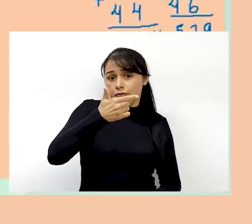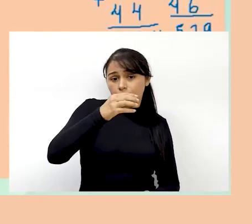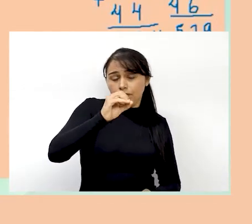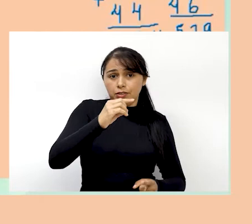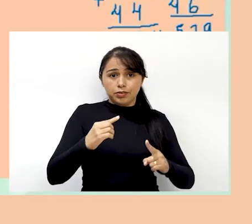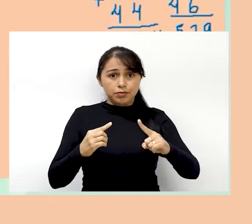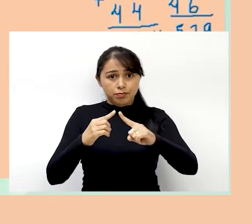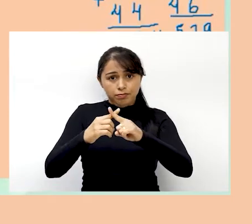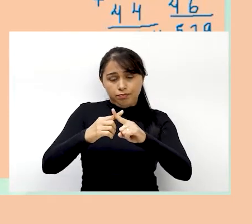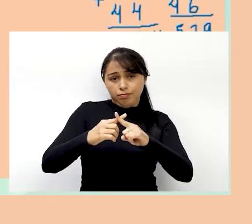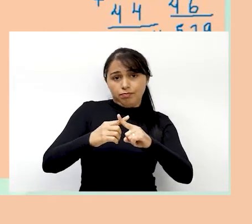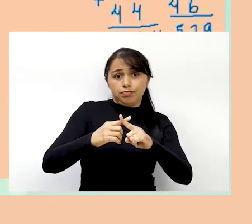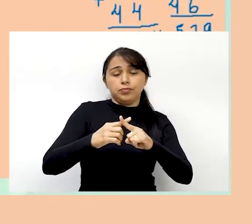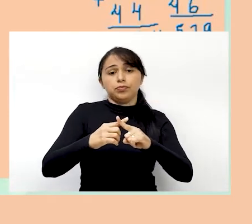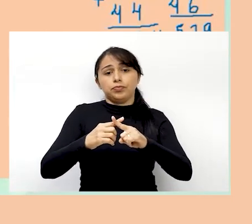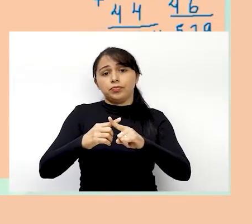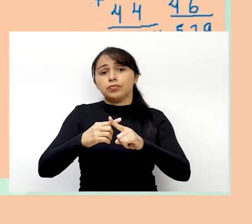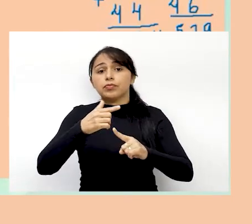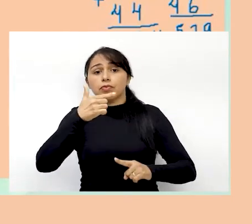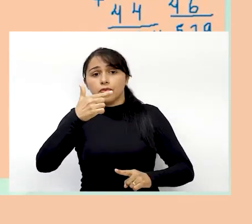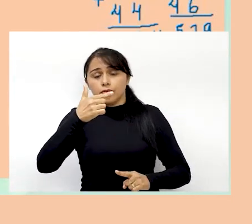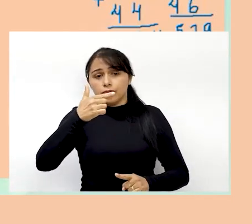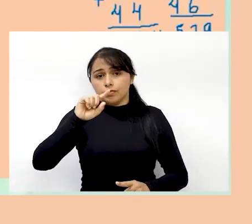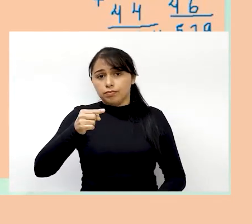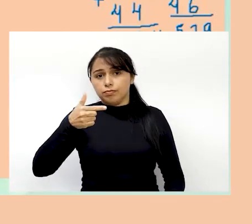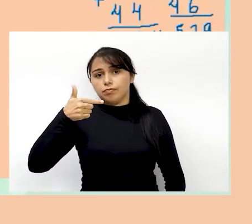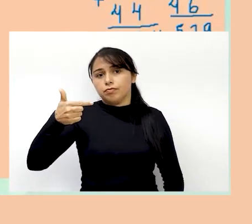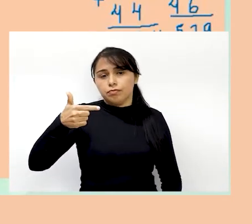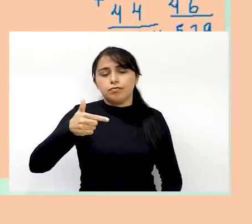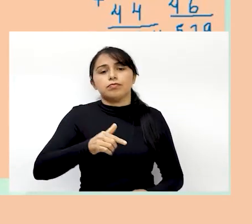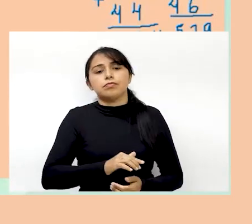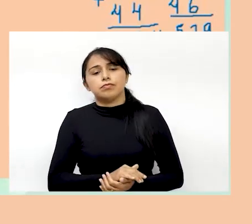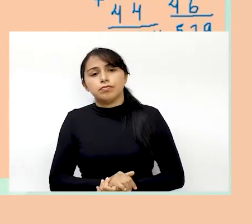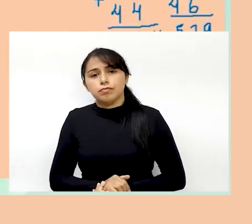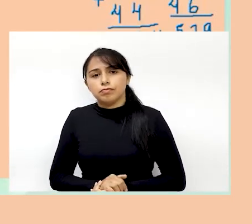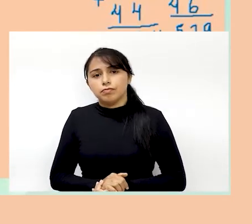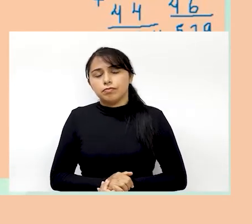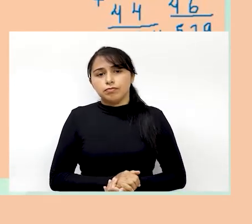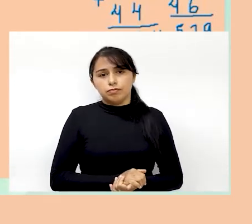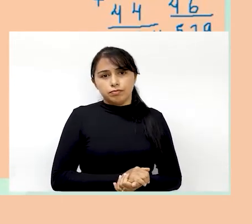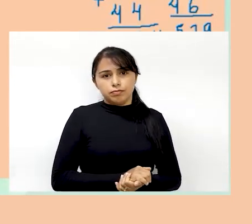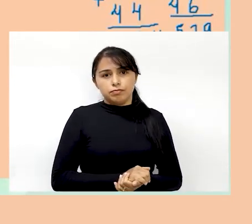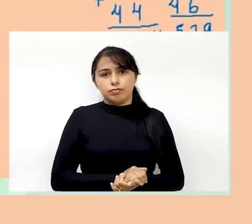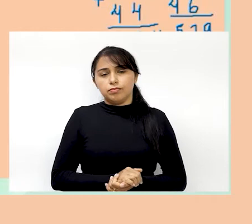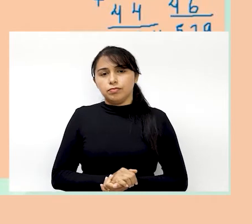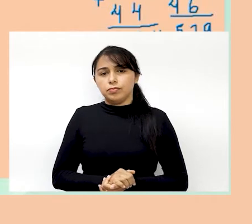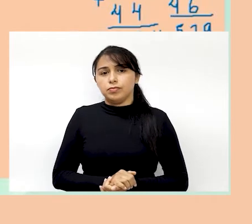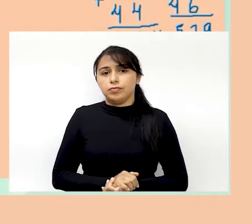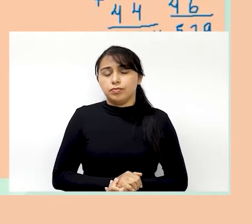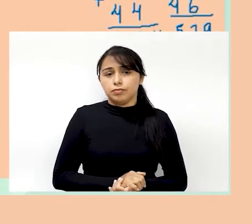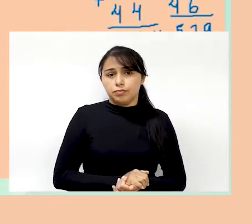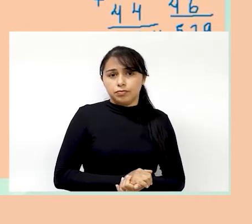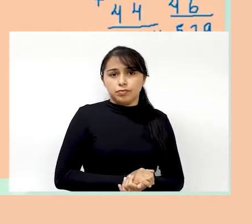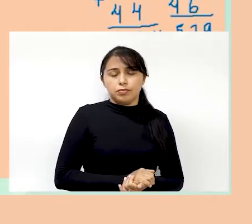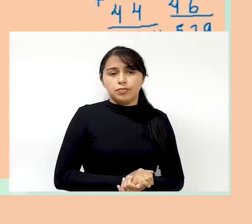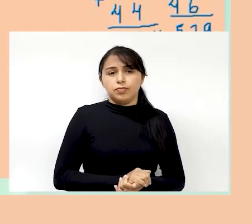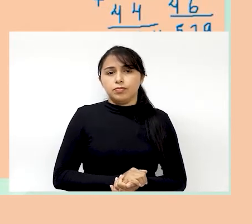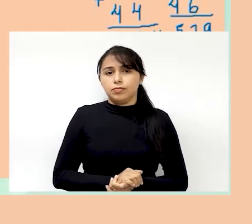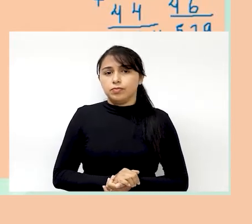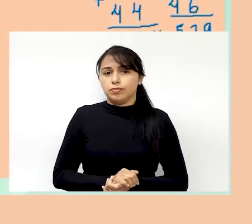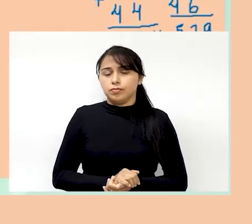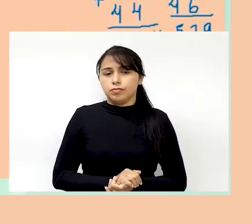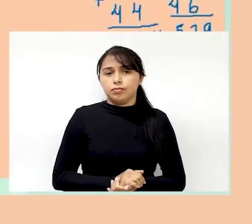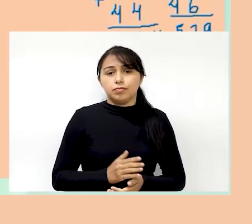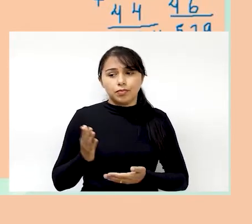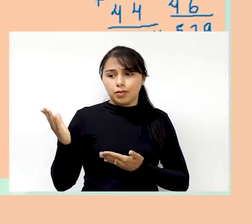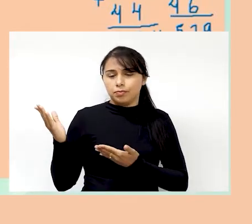2,2. Então vamos fazer essa multiplicação aí. 20 vezes 2,2. 2 vezes 0 é 0, 2 vezes 2 é